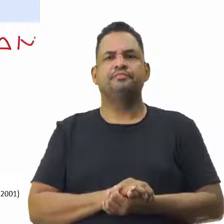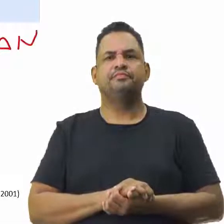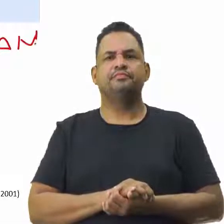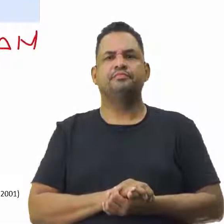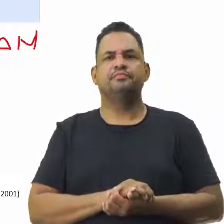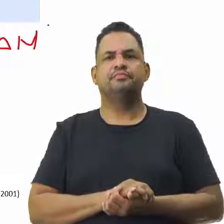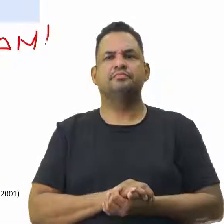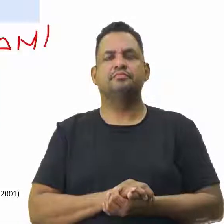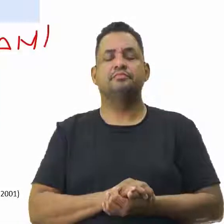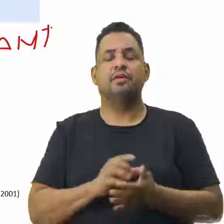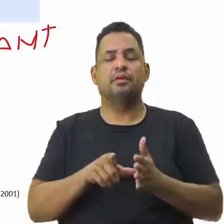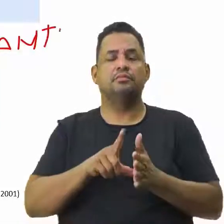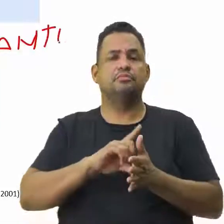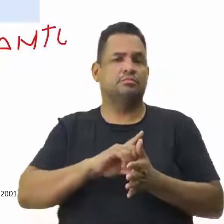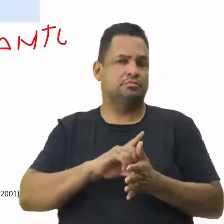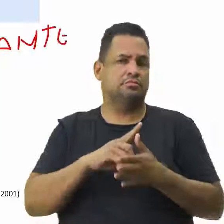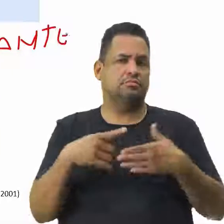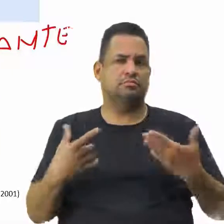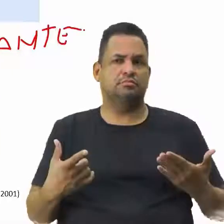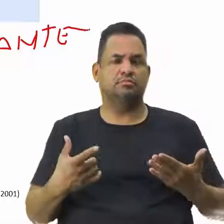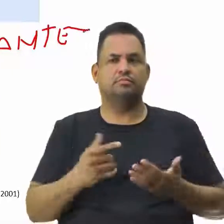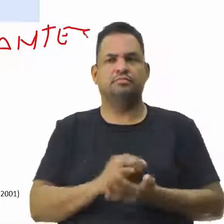antes